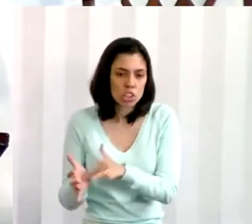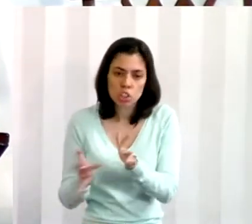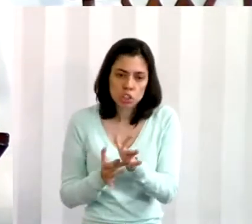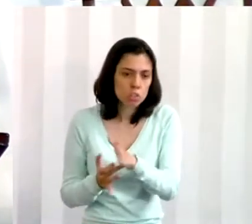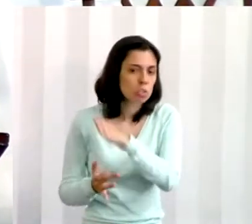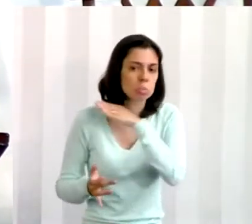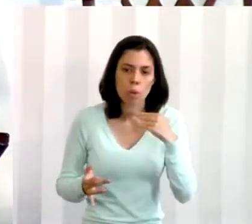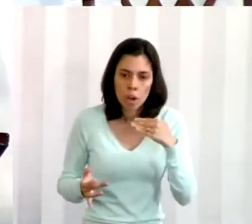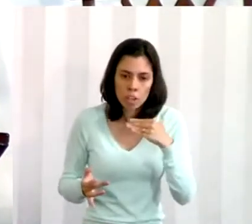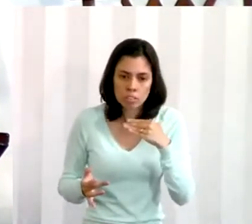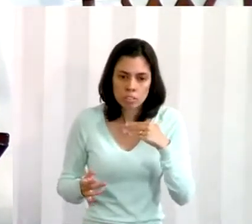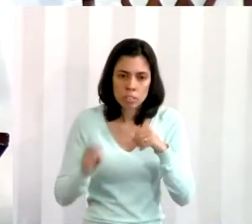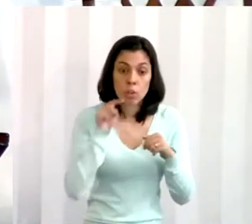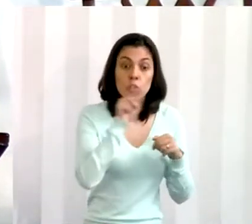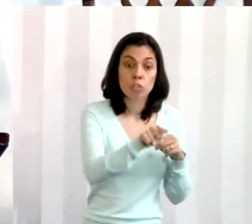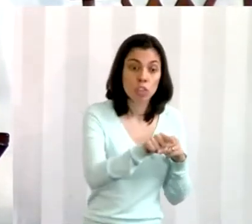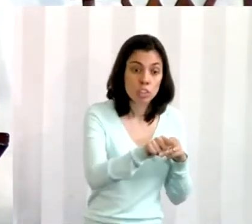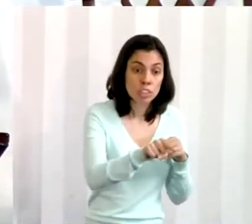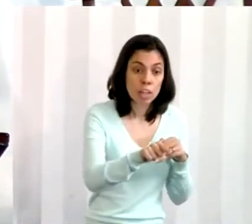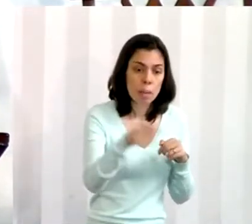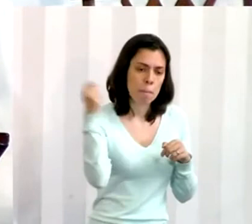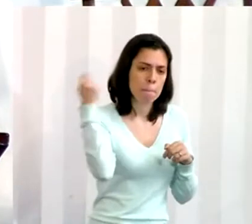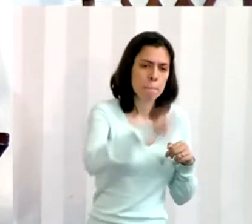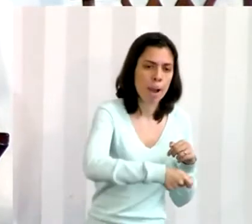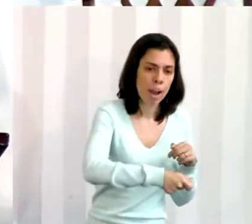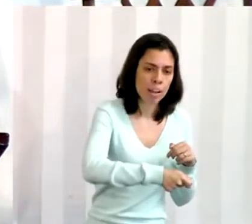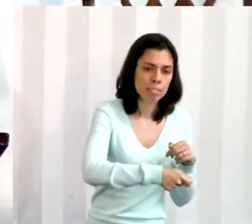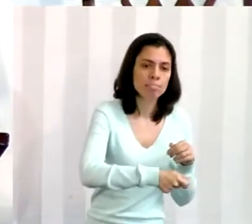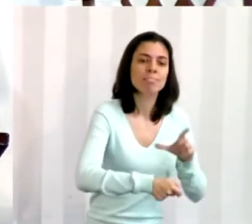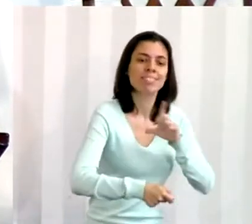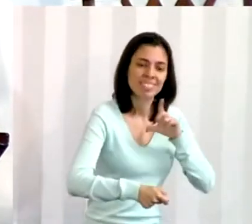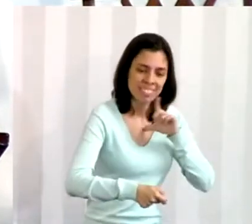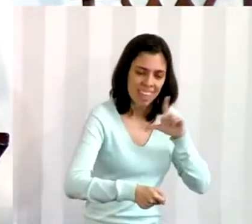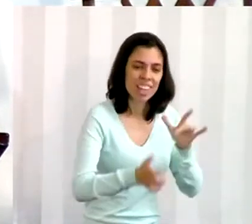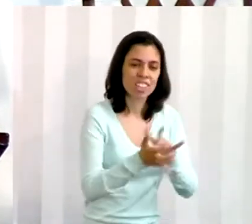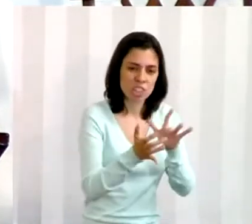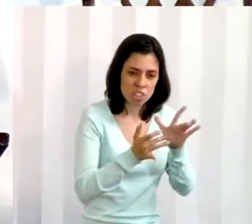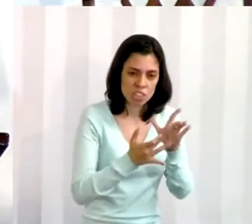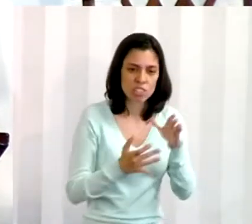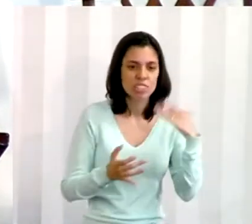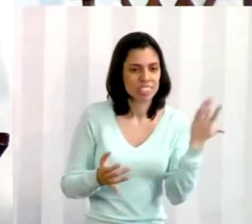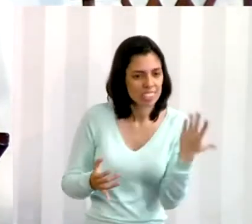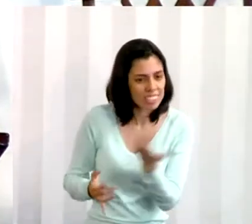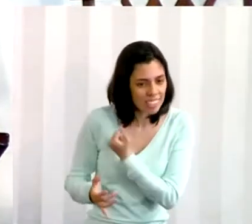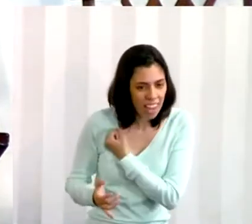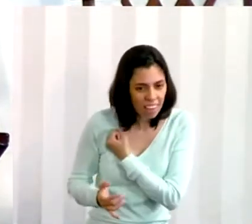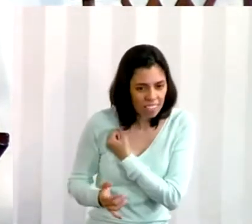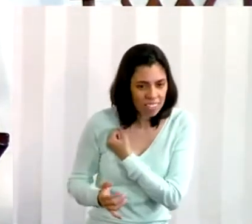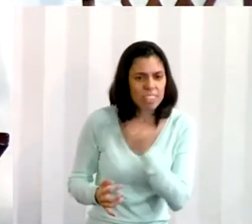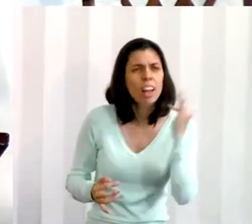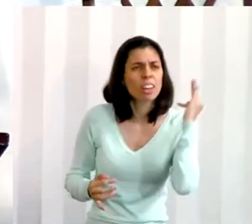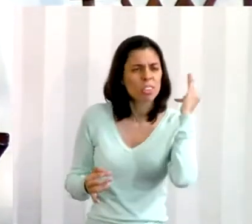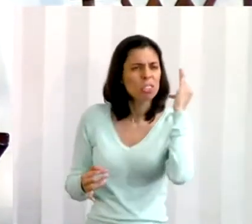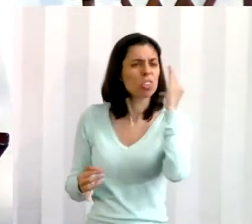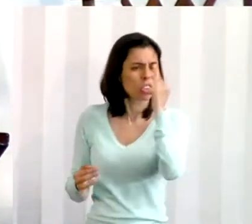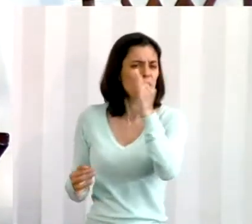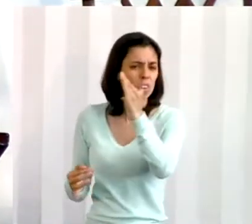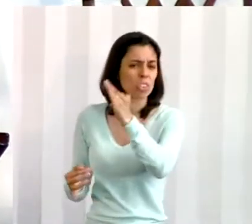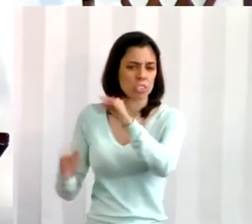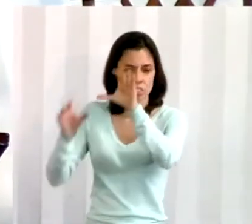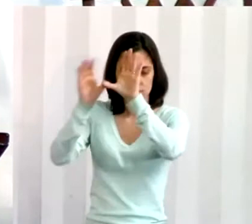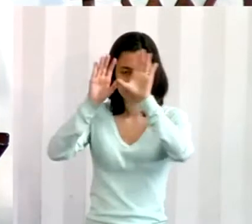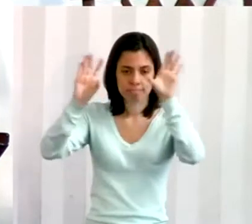e a outra é epifania, é um aparecer. Nós temos de ter a paciência, irmãos,